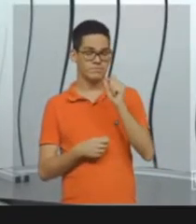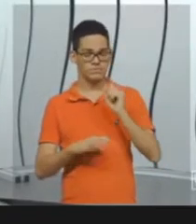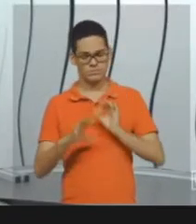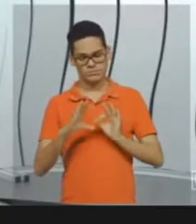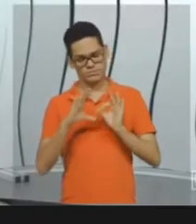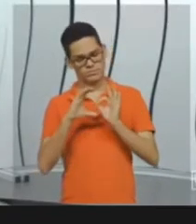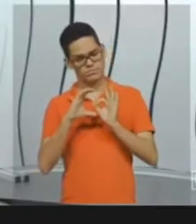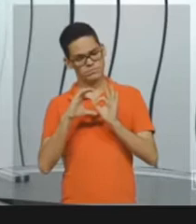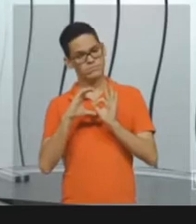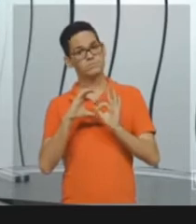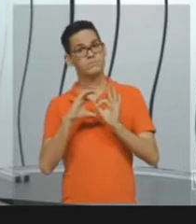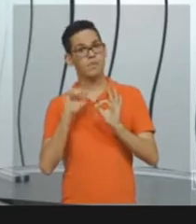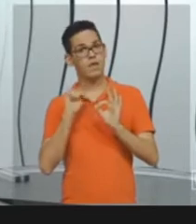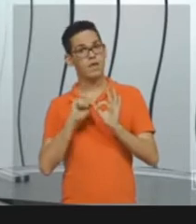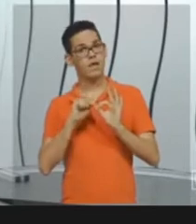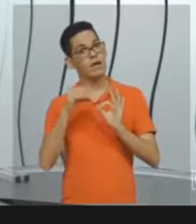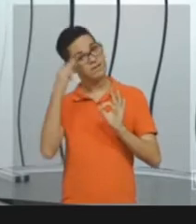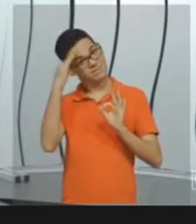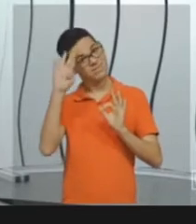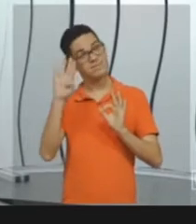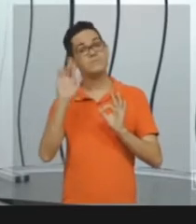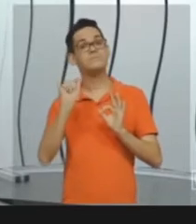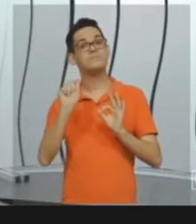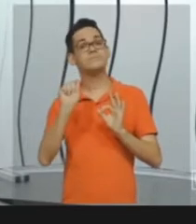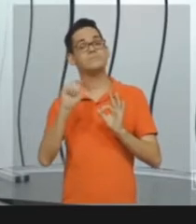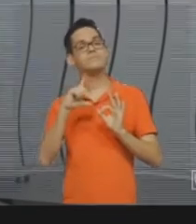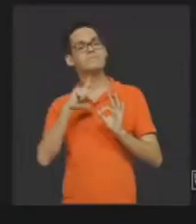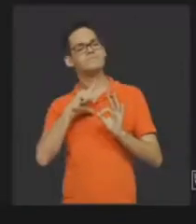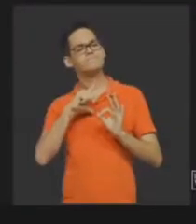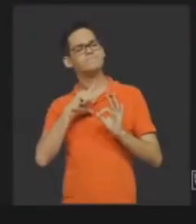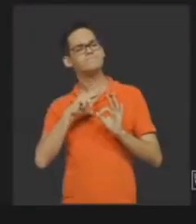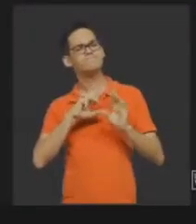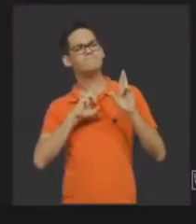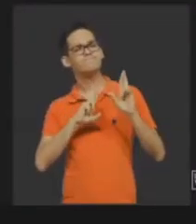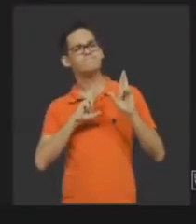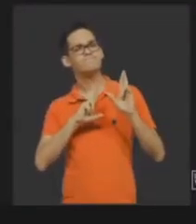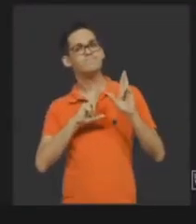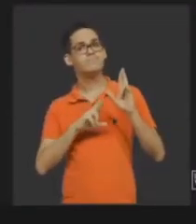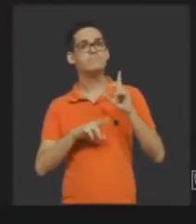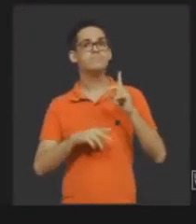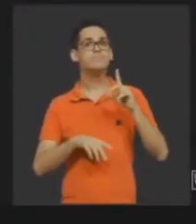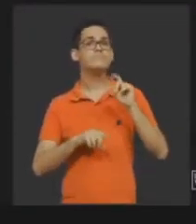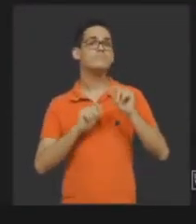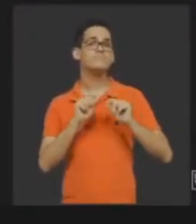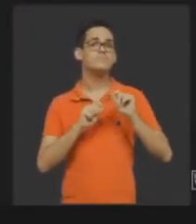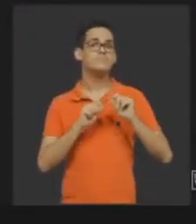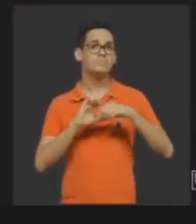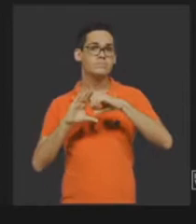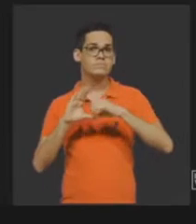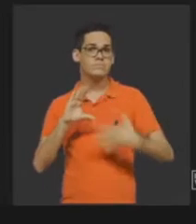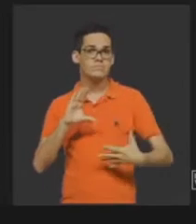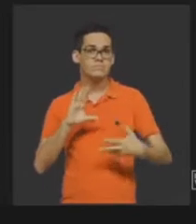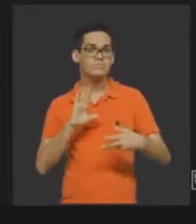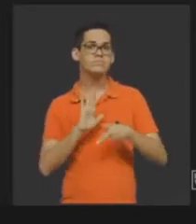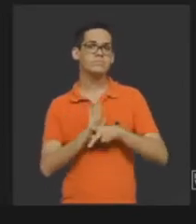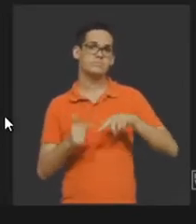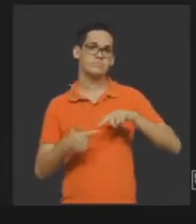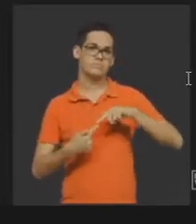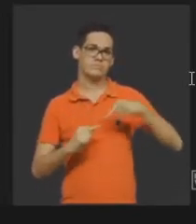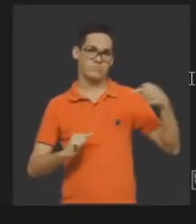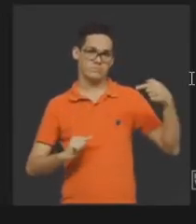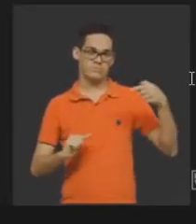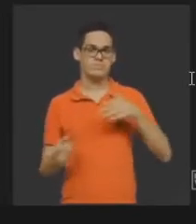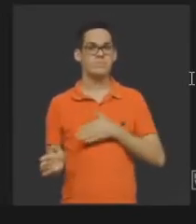era importante para guardar o material genético. Qual seria a composição desse núcleo? Ele